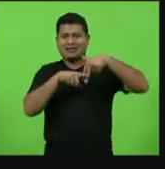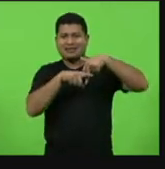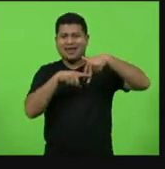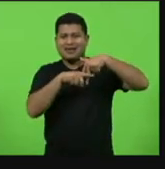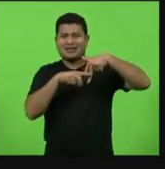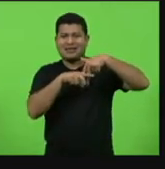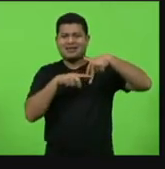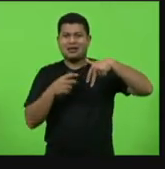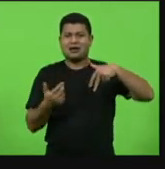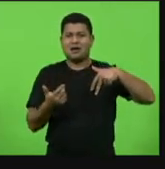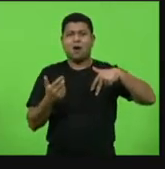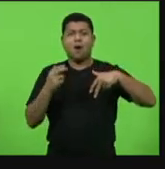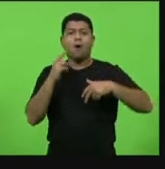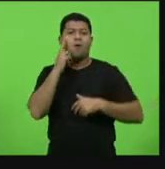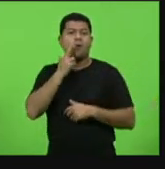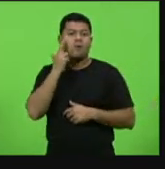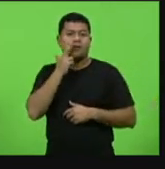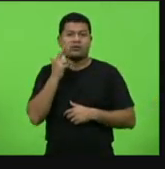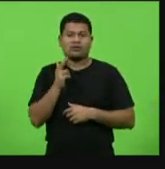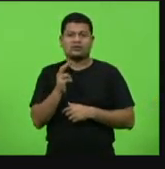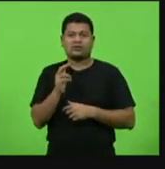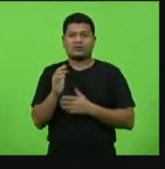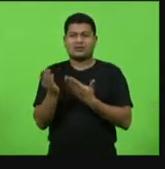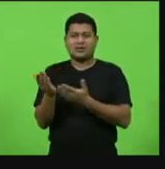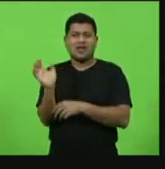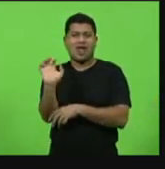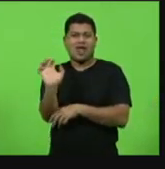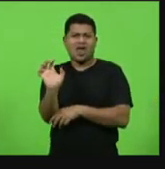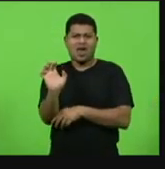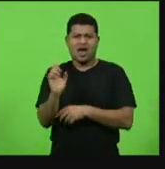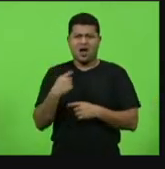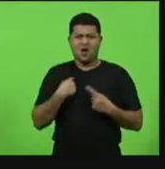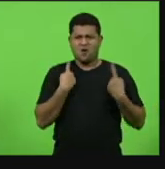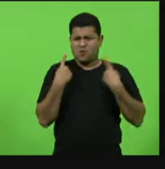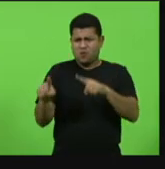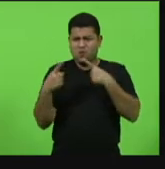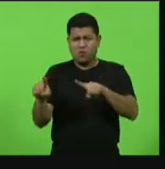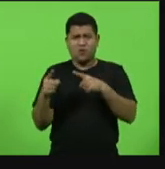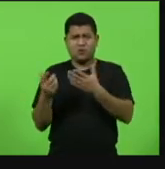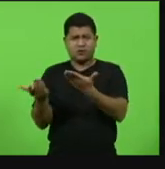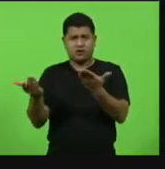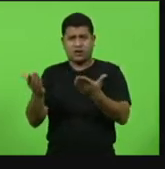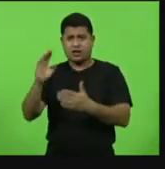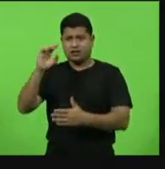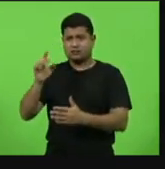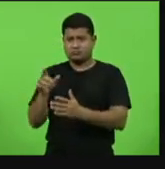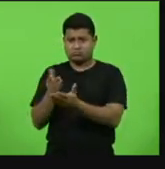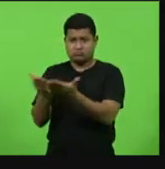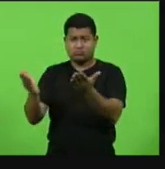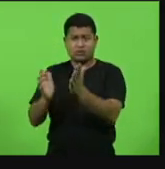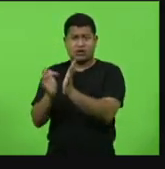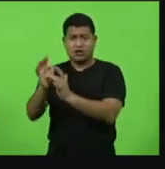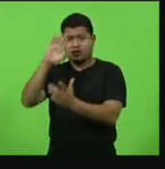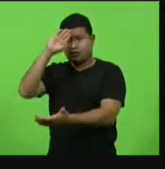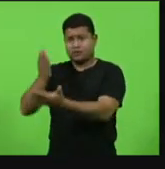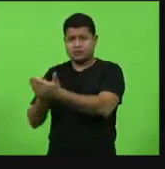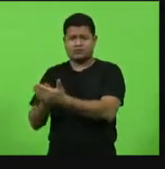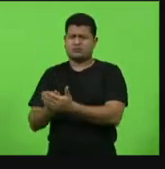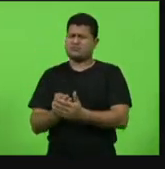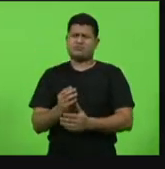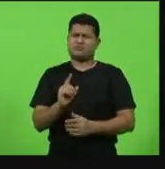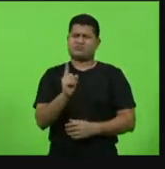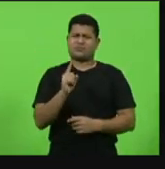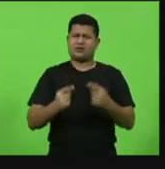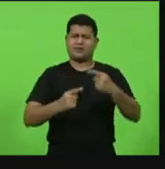Agressão aos cristãos? Que nada. Para a imprensa em geral, isso chama-se liberdade de